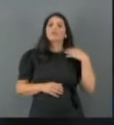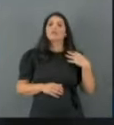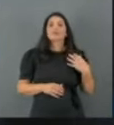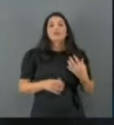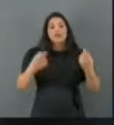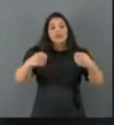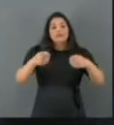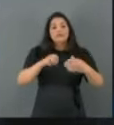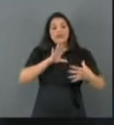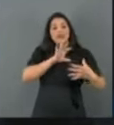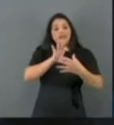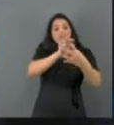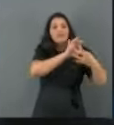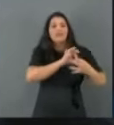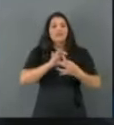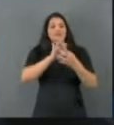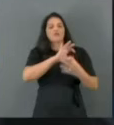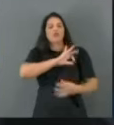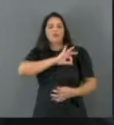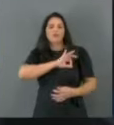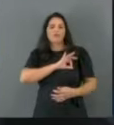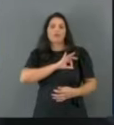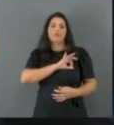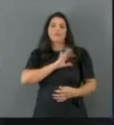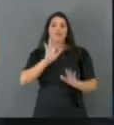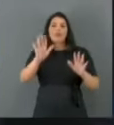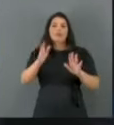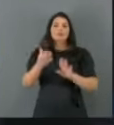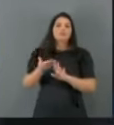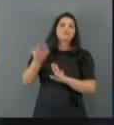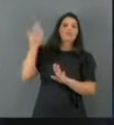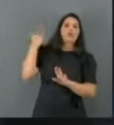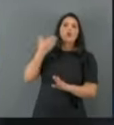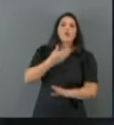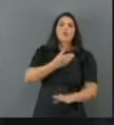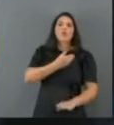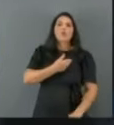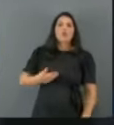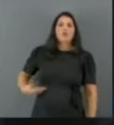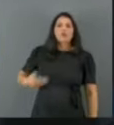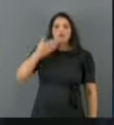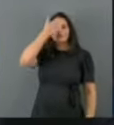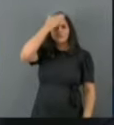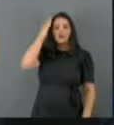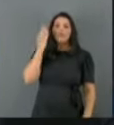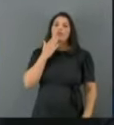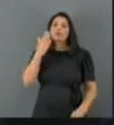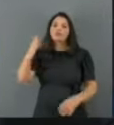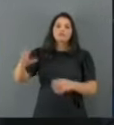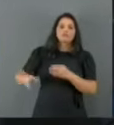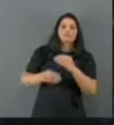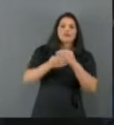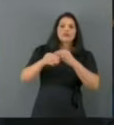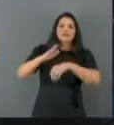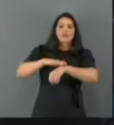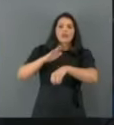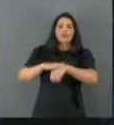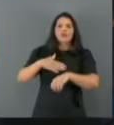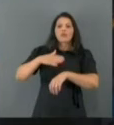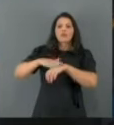de integração. Do outro lado, já no governo Temer, eu vou pedir um pouco a extensão do meu prazo aqui, porque eu sou o autor do